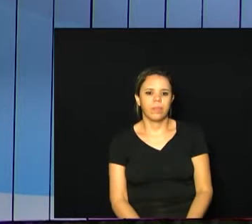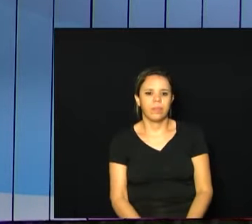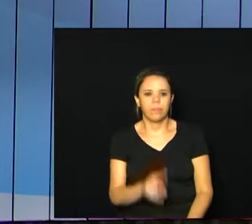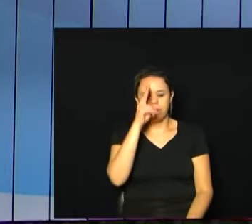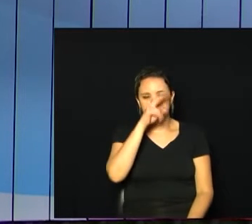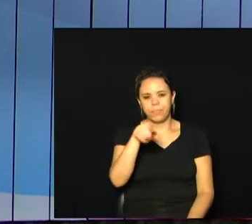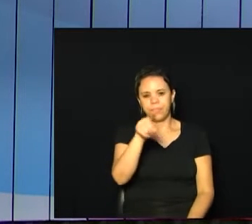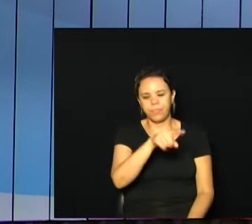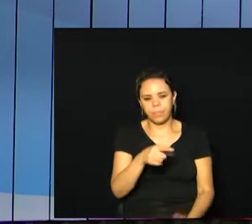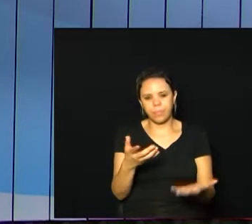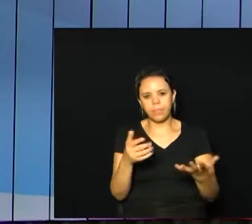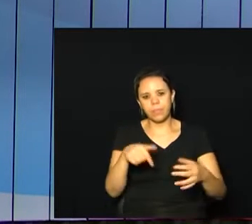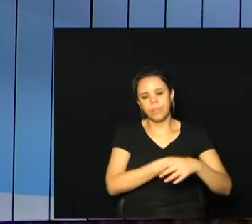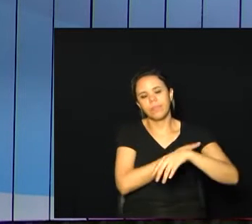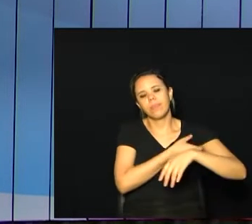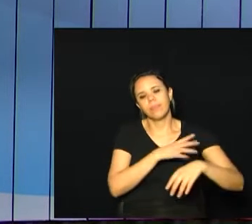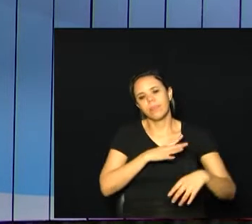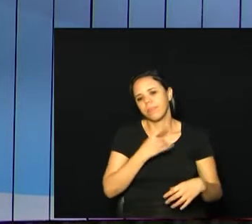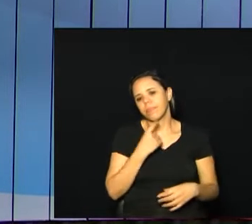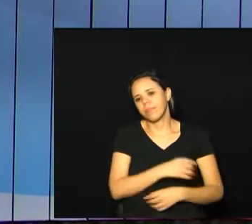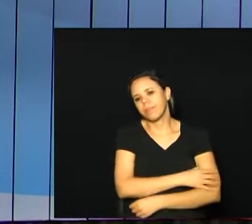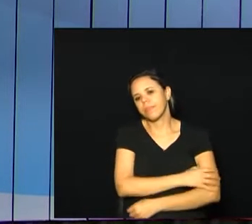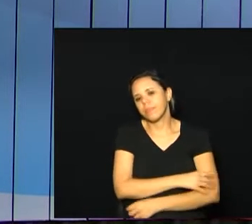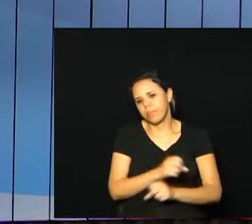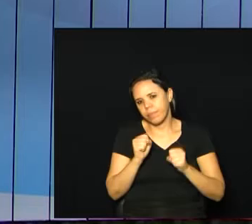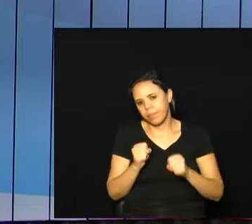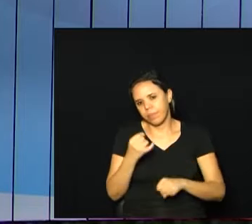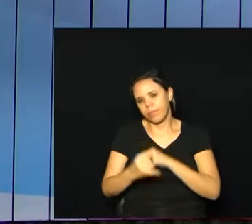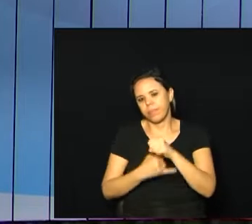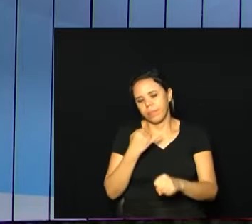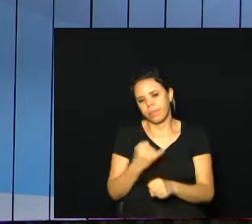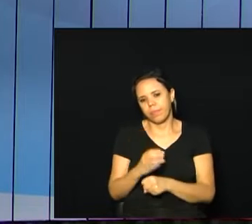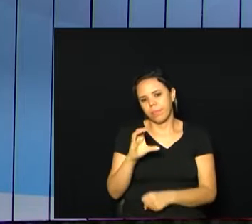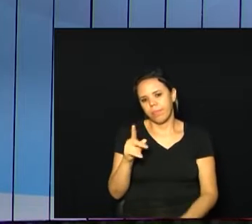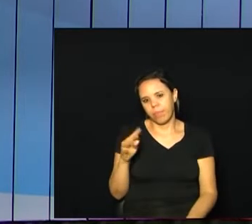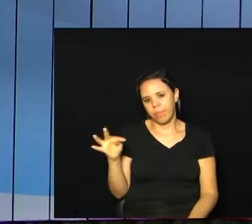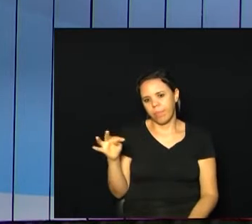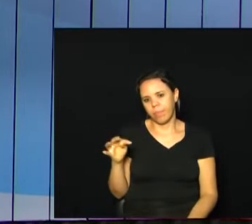Lembrando que você que é aqui da cidade de Campinas pode acessar o site